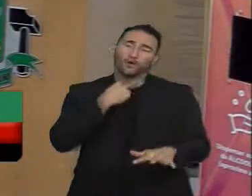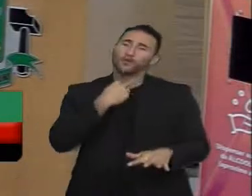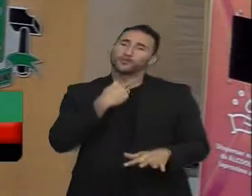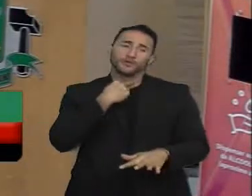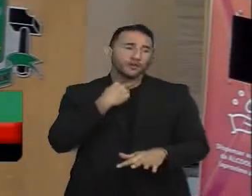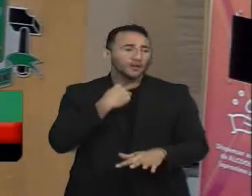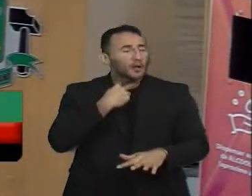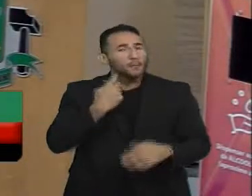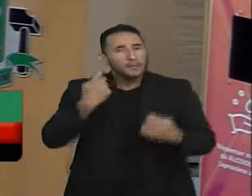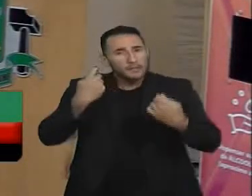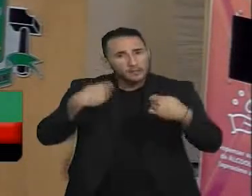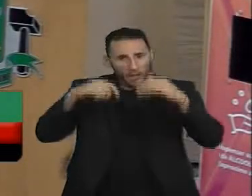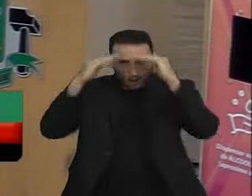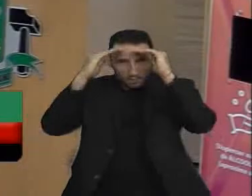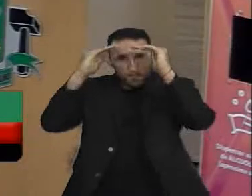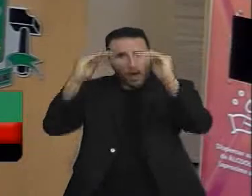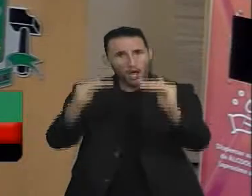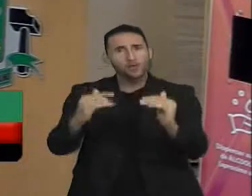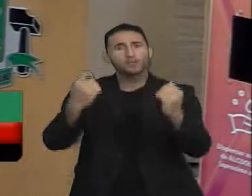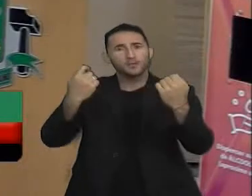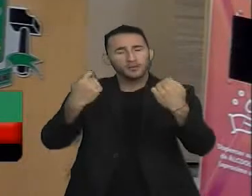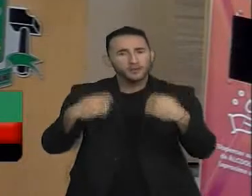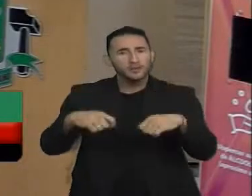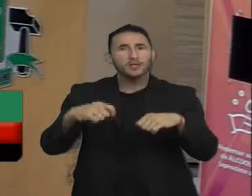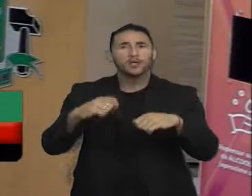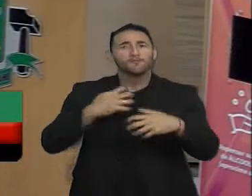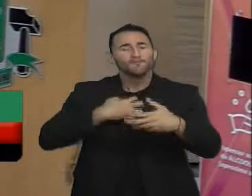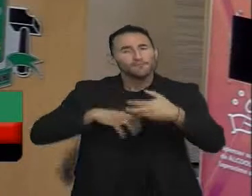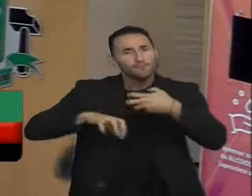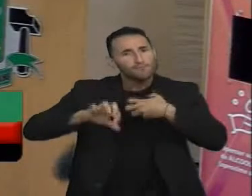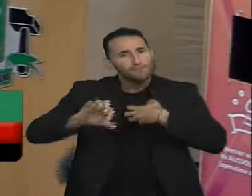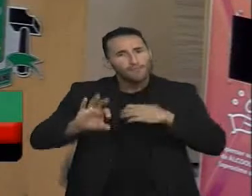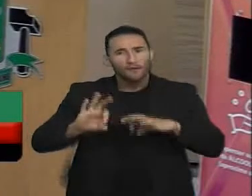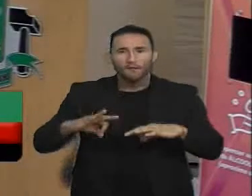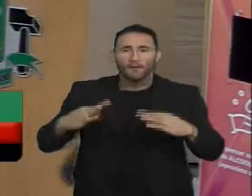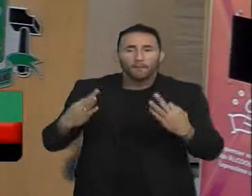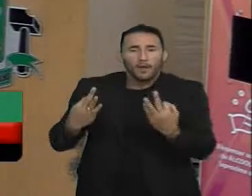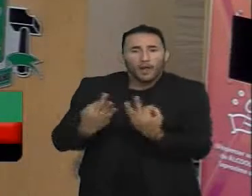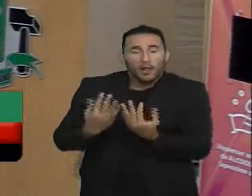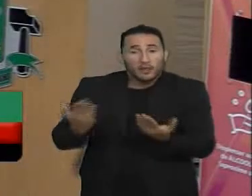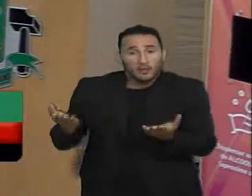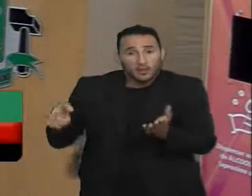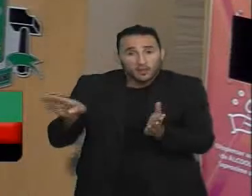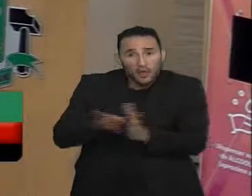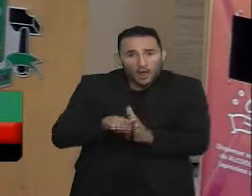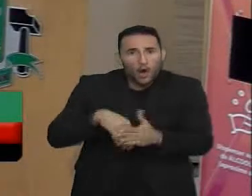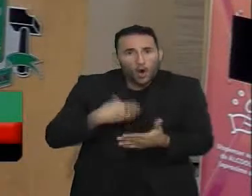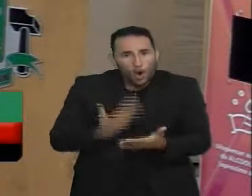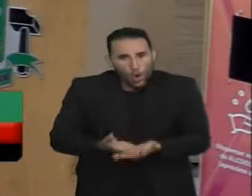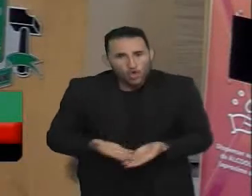e compaixão com essa família, que hoje ainda, nos aplicativos,